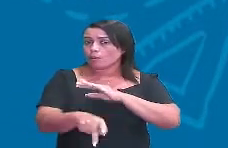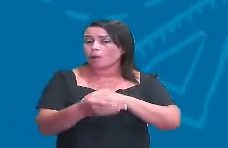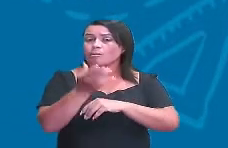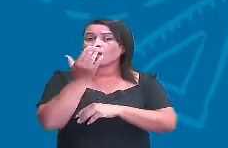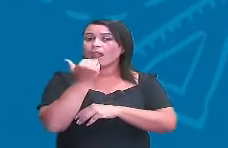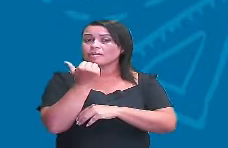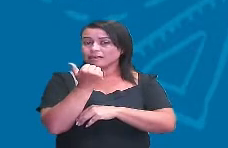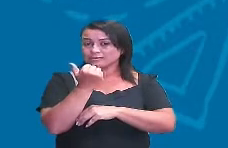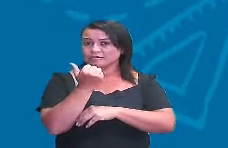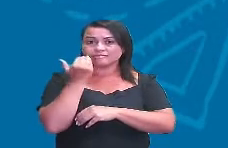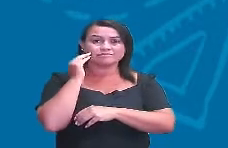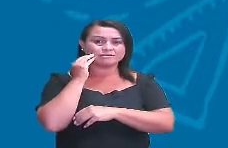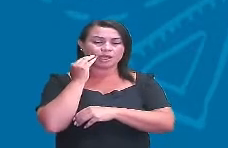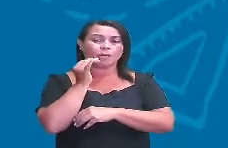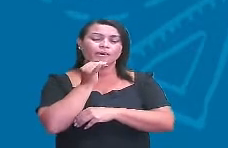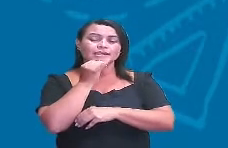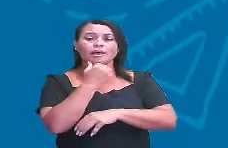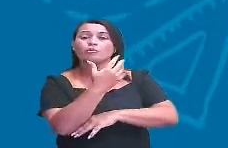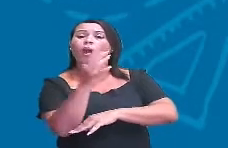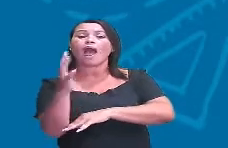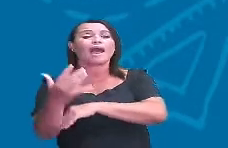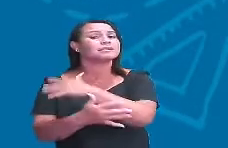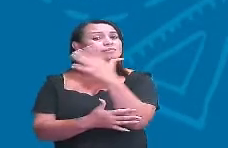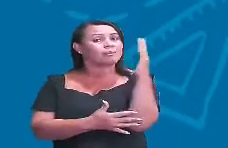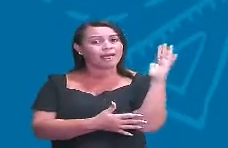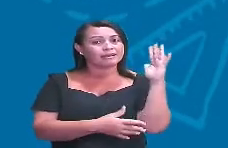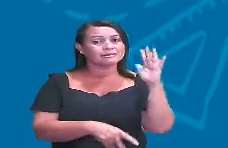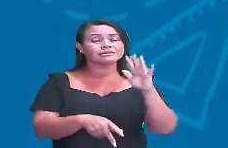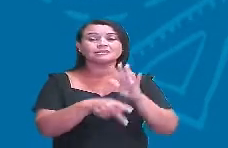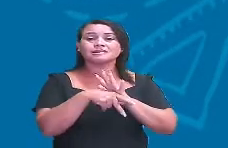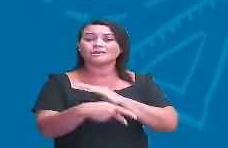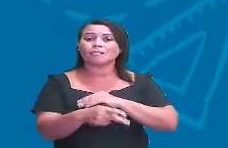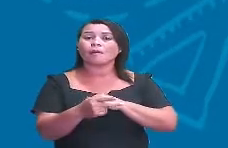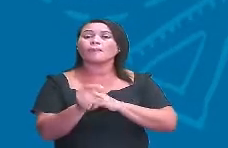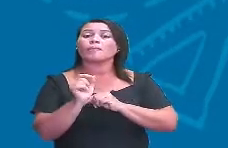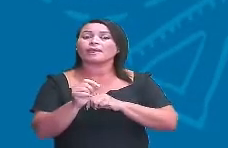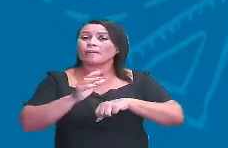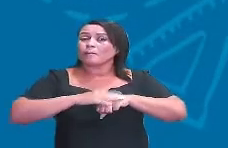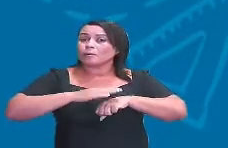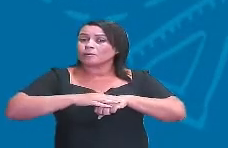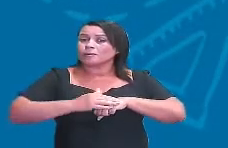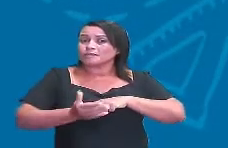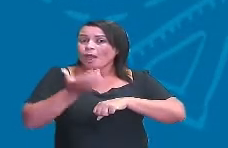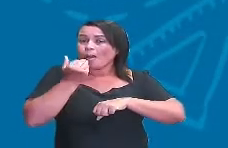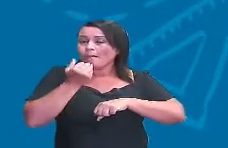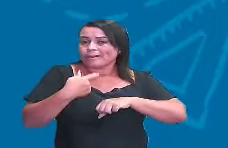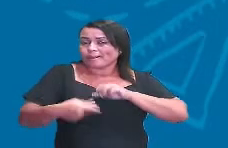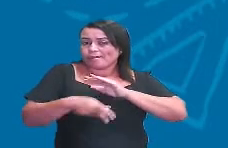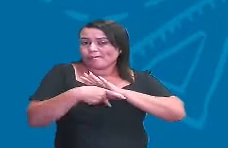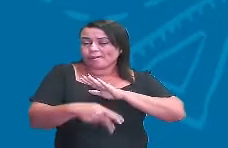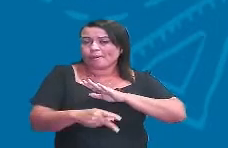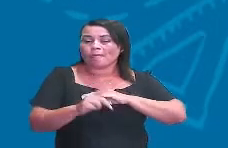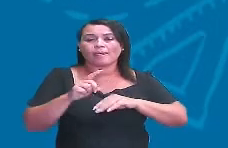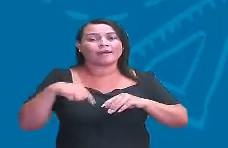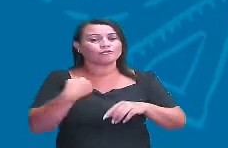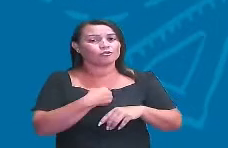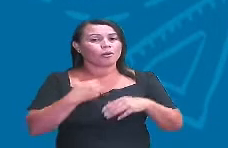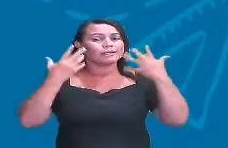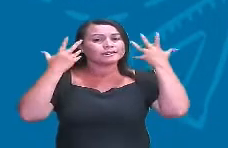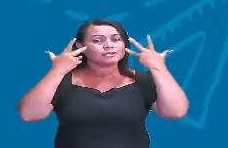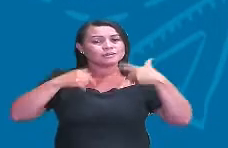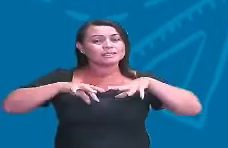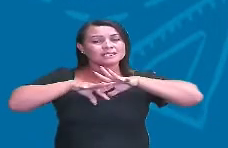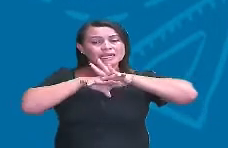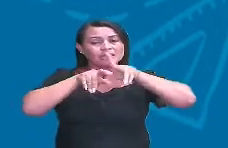próprio alimento, né? Como no caso das plantas, são produtoras. Já outros organismos, como os animais e nós, seres humanos,